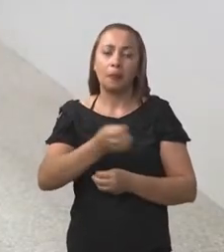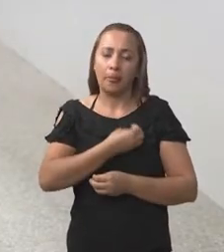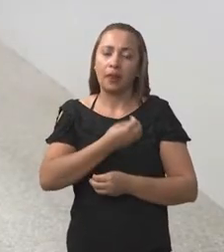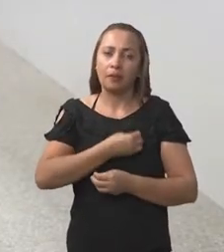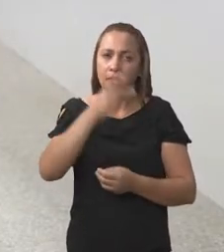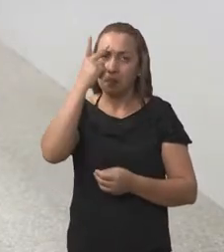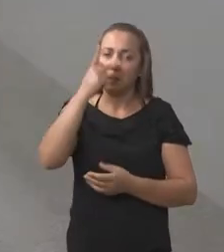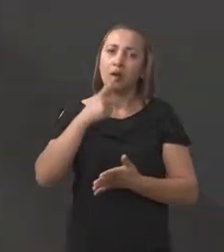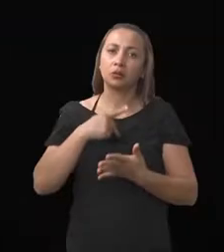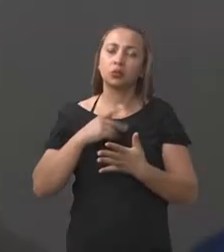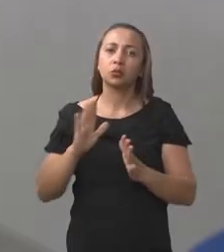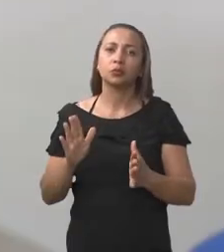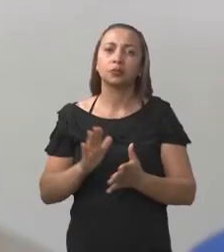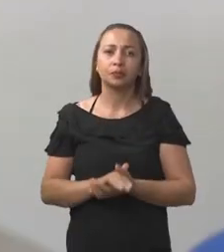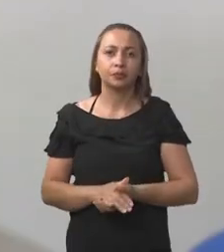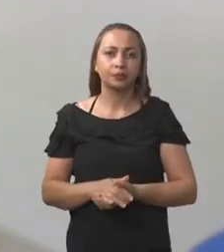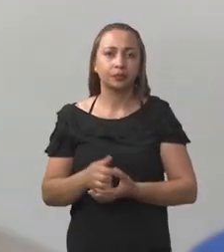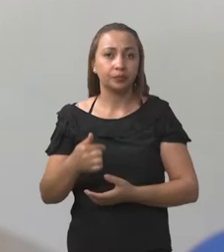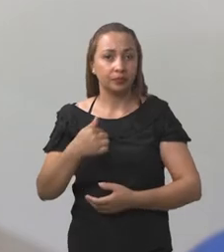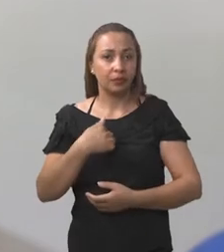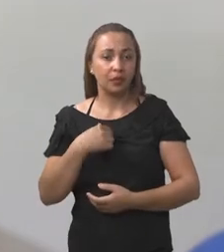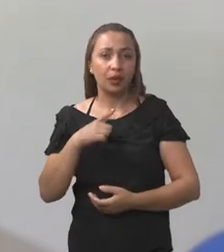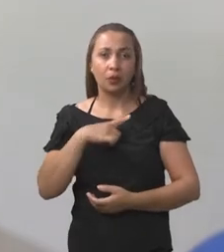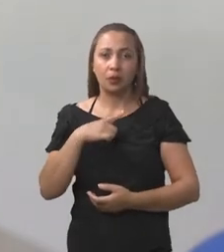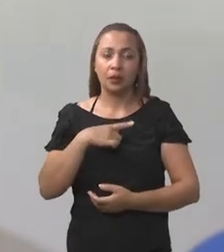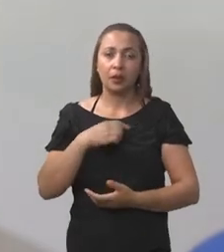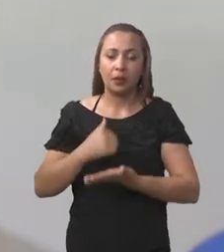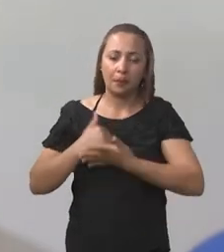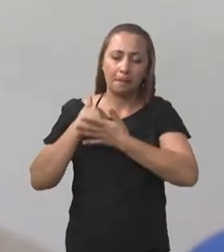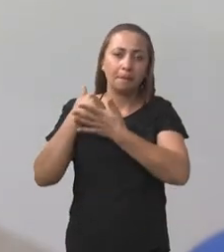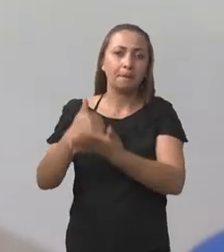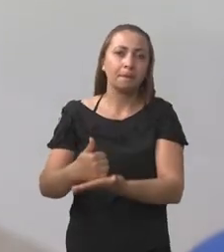protagonista de sua vida. Eu tenho assim mais apoio assim